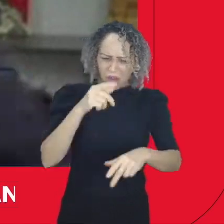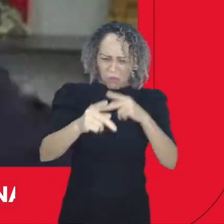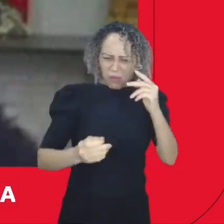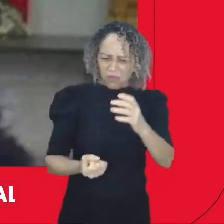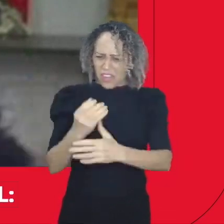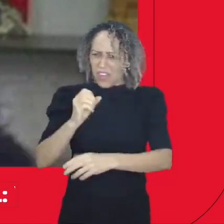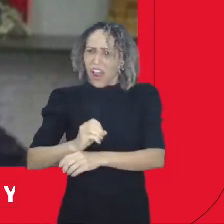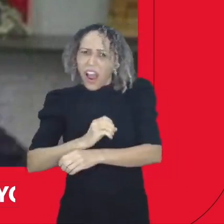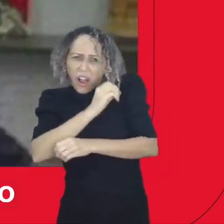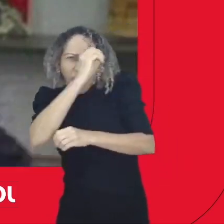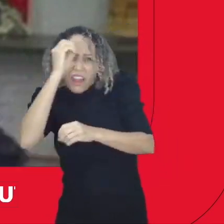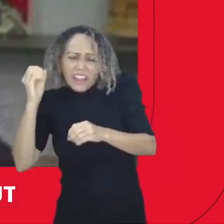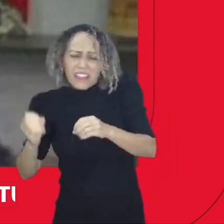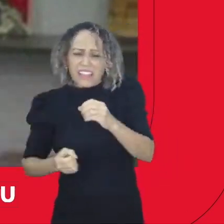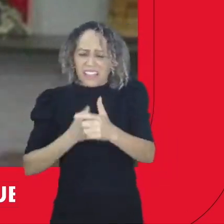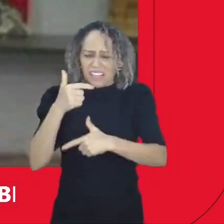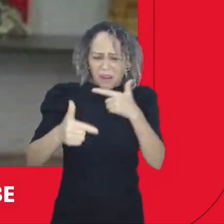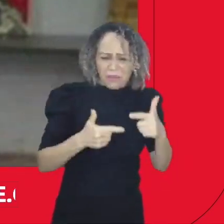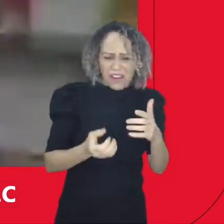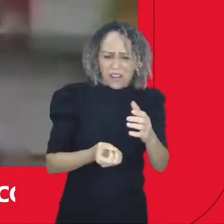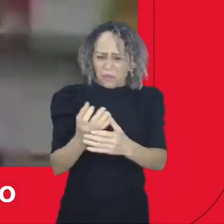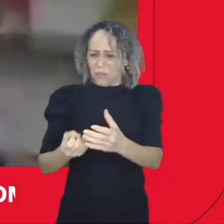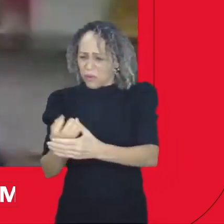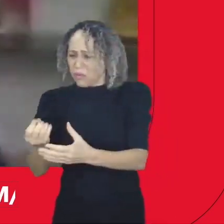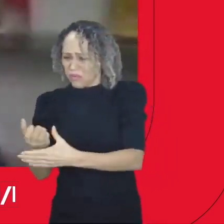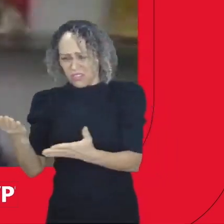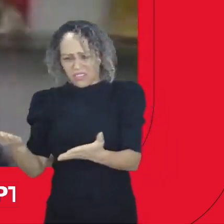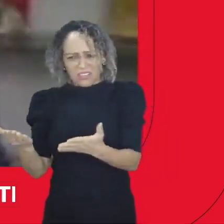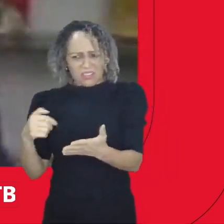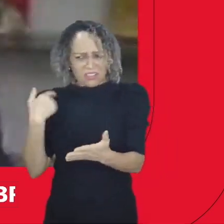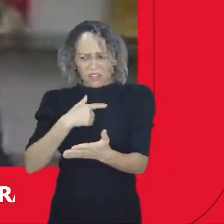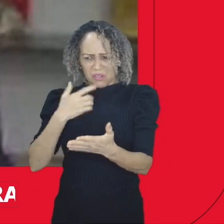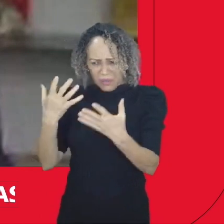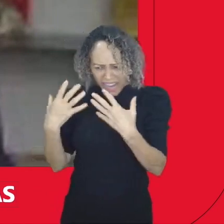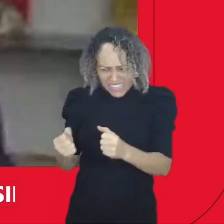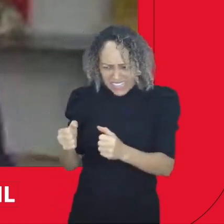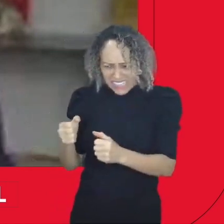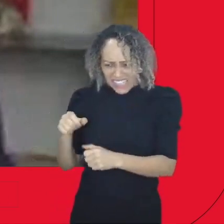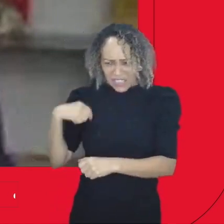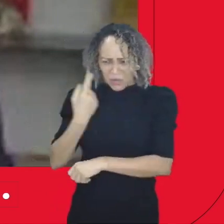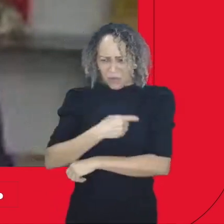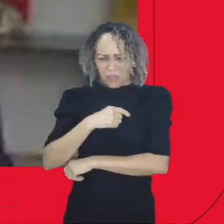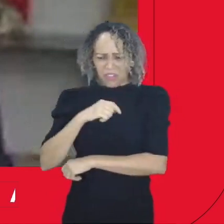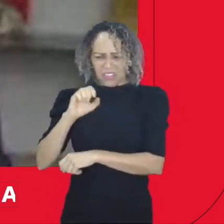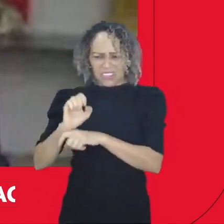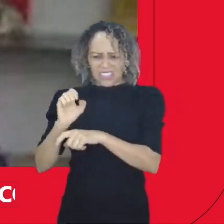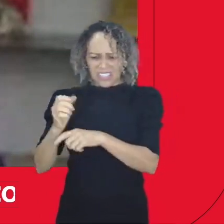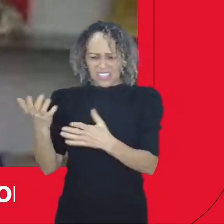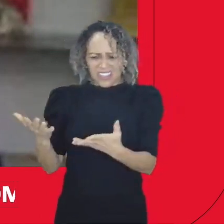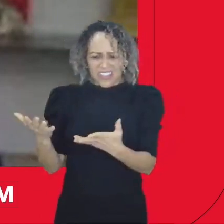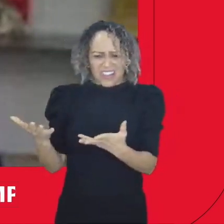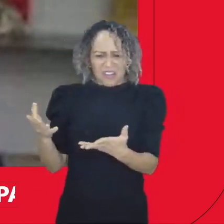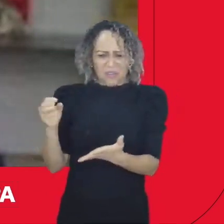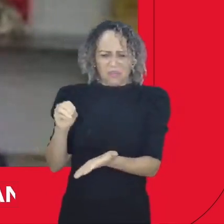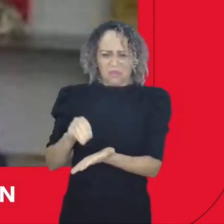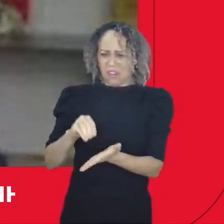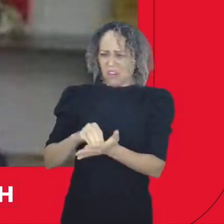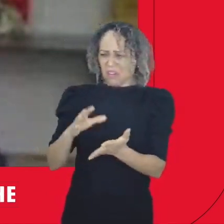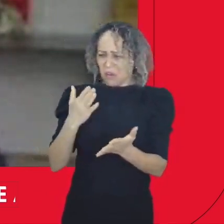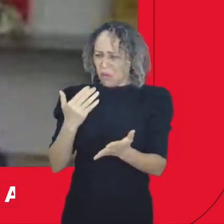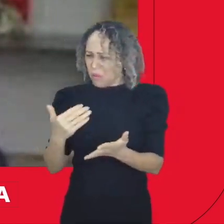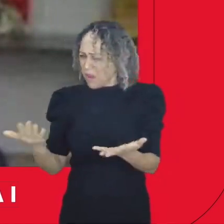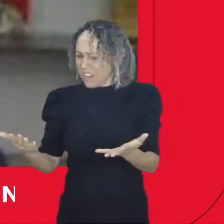agrícola excepcional, que esse estado conviva com a fome. É o governador que tem que chamar para si essa tarefa, essa responsabilidade, e